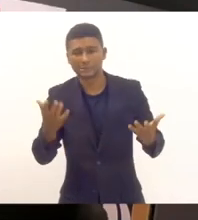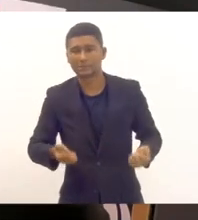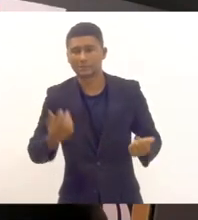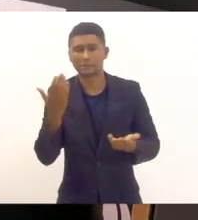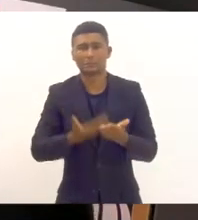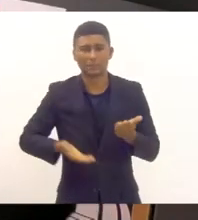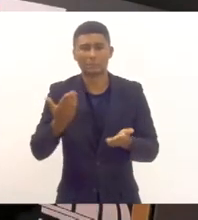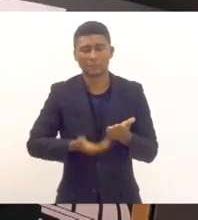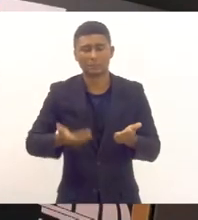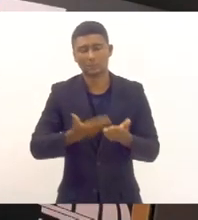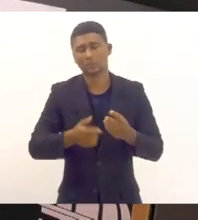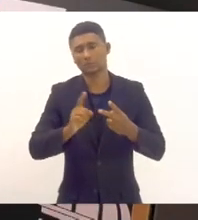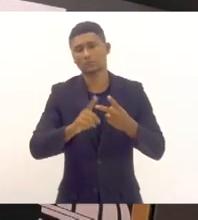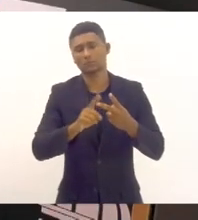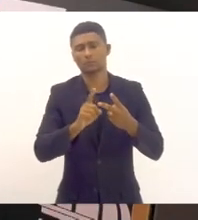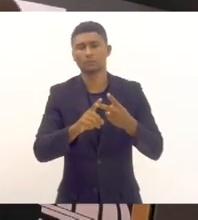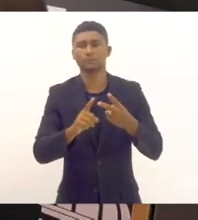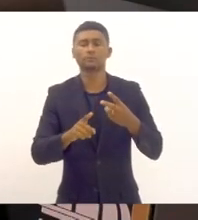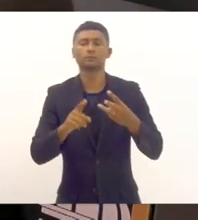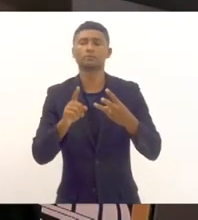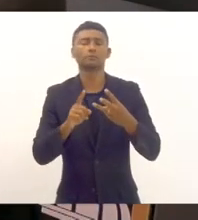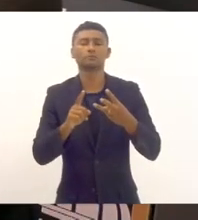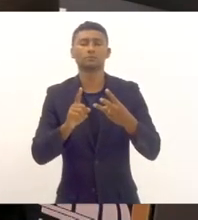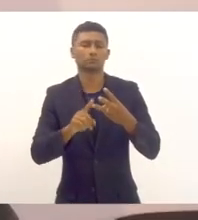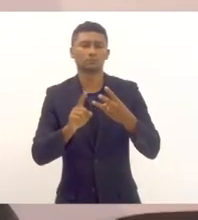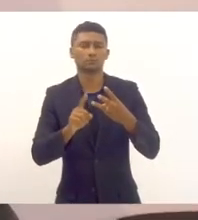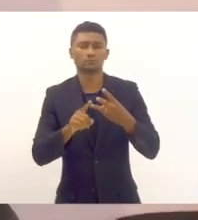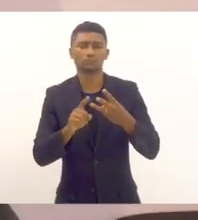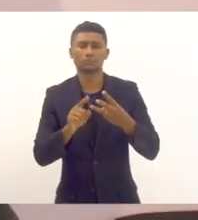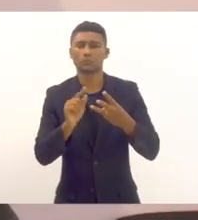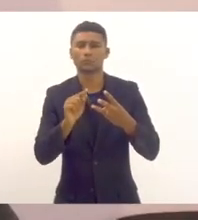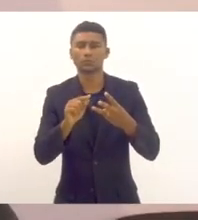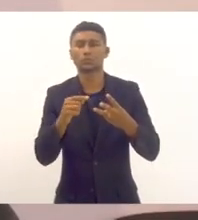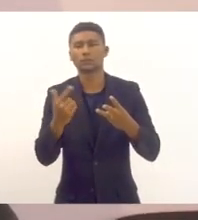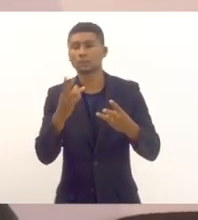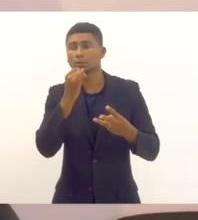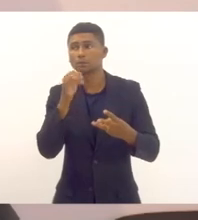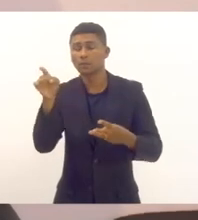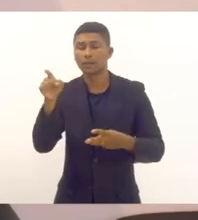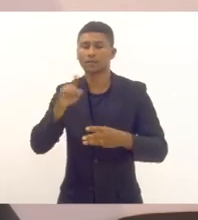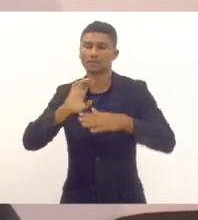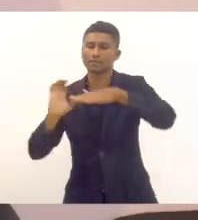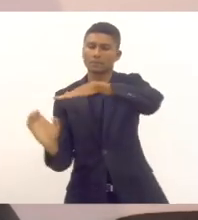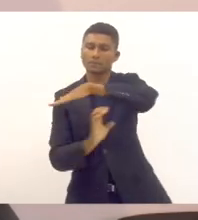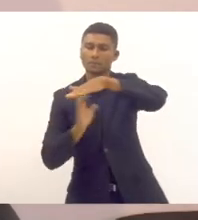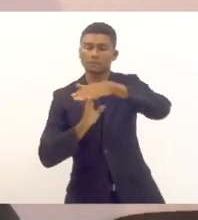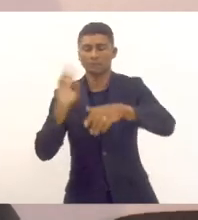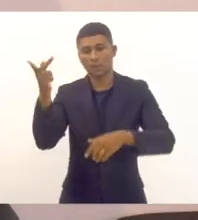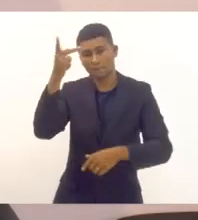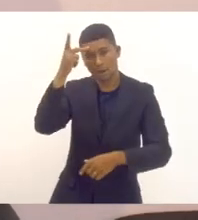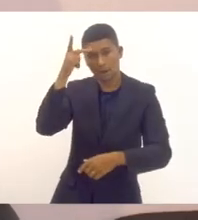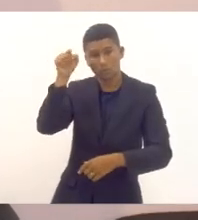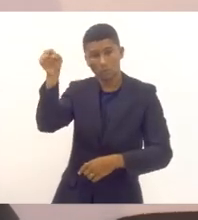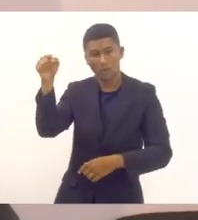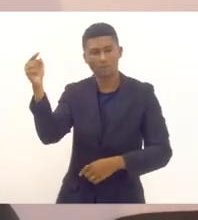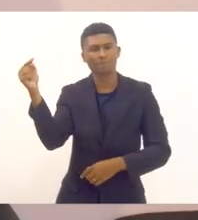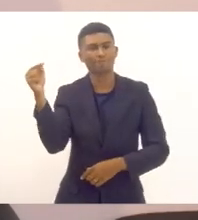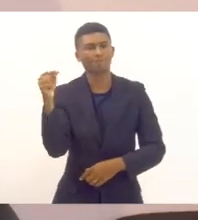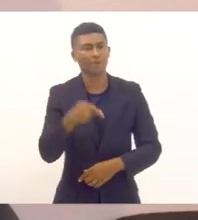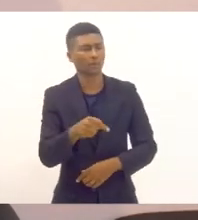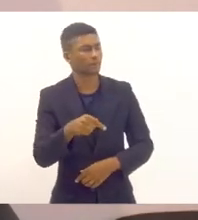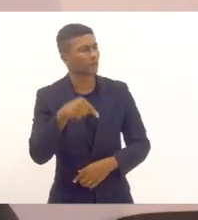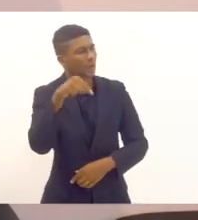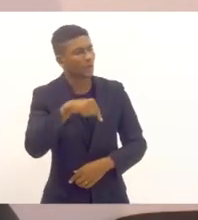Janeiro para a operação. Aí vem aquela história todinha. O cara sai de São Paulo, tem um projeto aqui, o empresário sai de São Paulo, tem um projeto